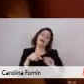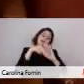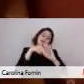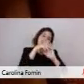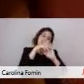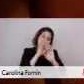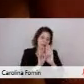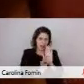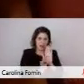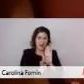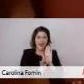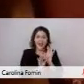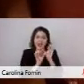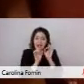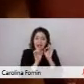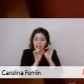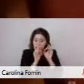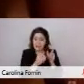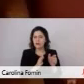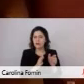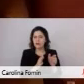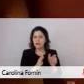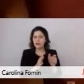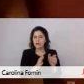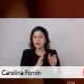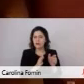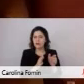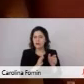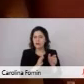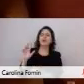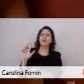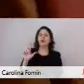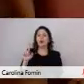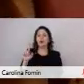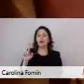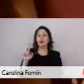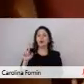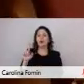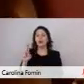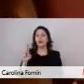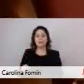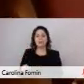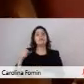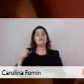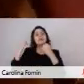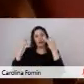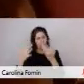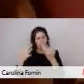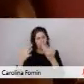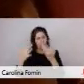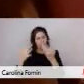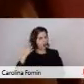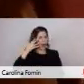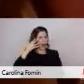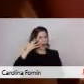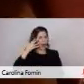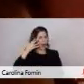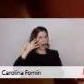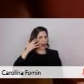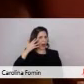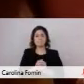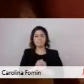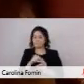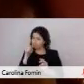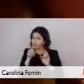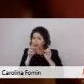casos específicos, como esclarecido pelo Luiz na apresentação anterior, são casos específicos, não é algo